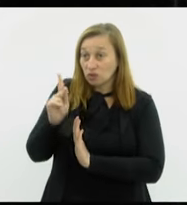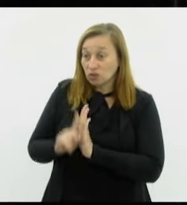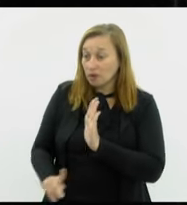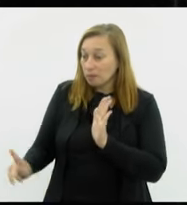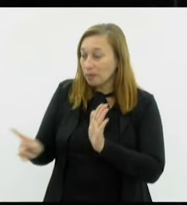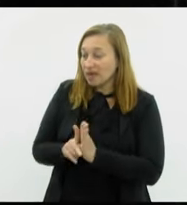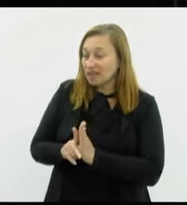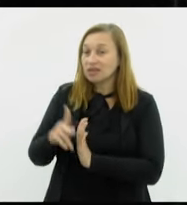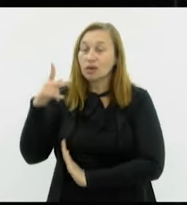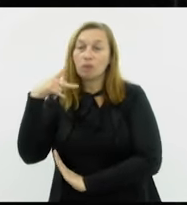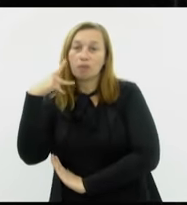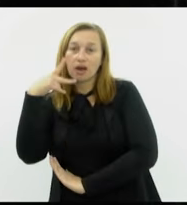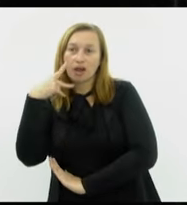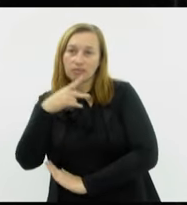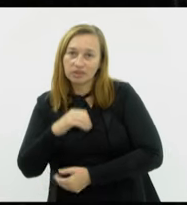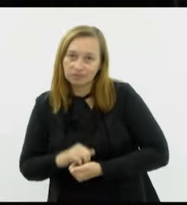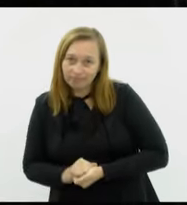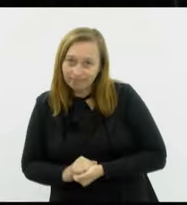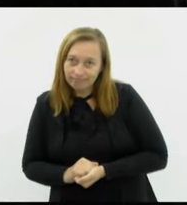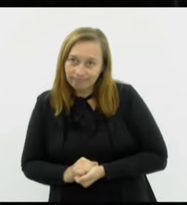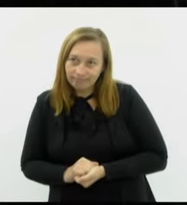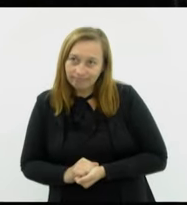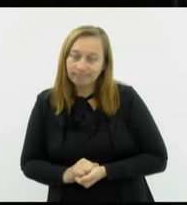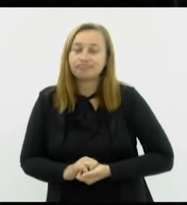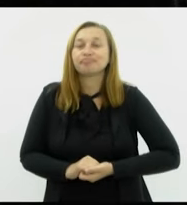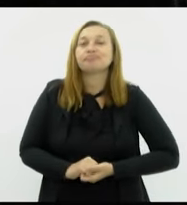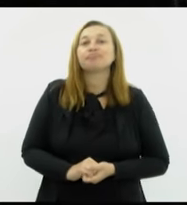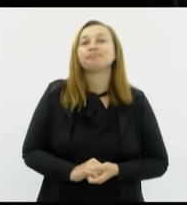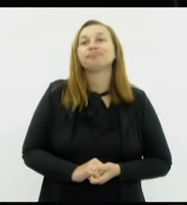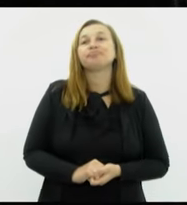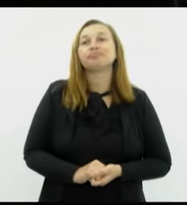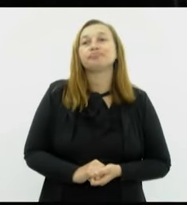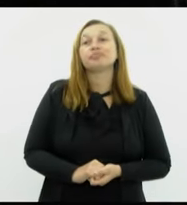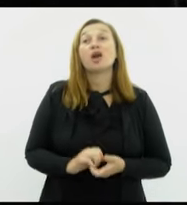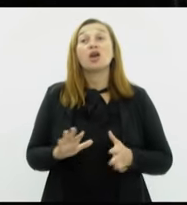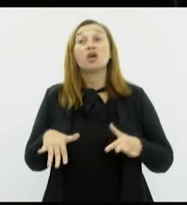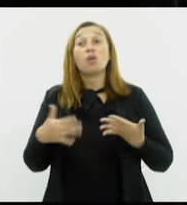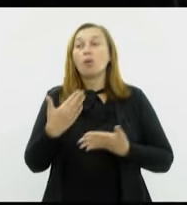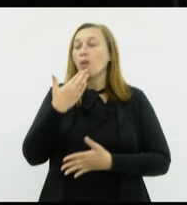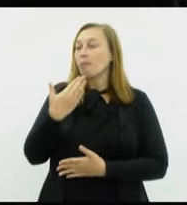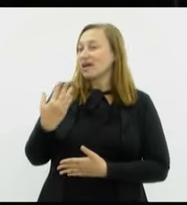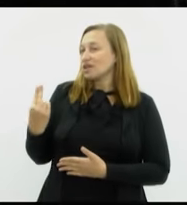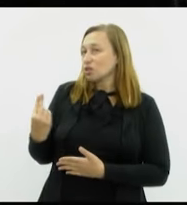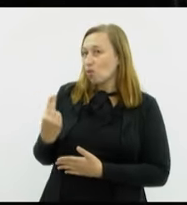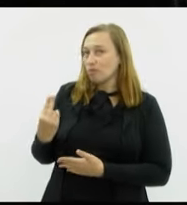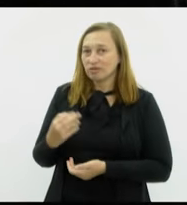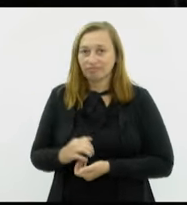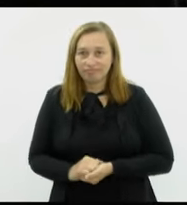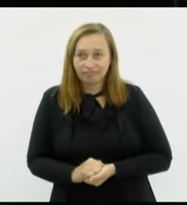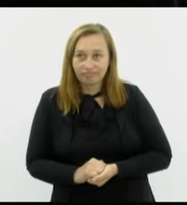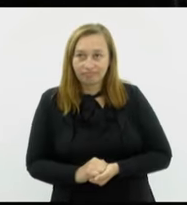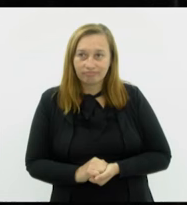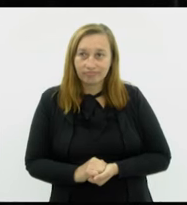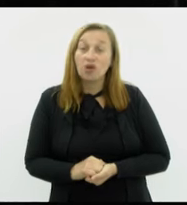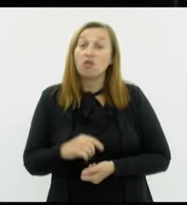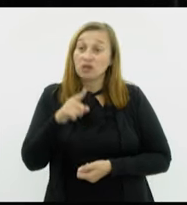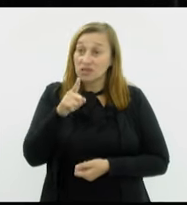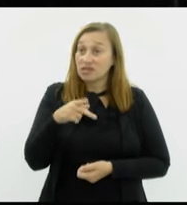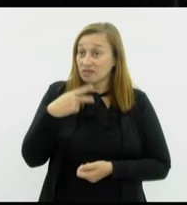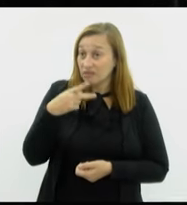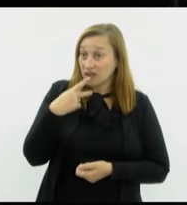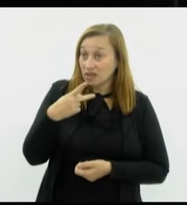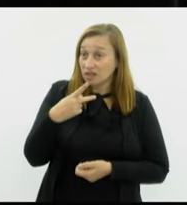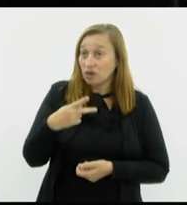parlamento. O projeto é do parlamento. E quando se pede coautoria, você está dizendo,